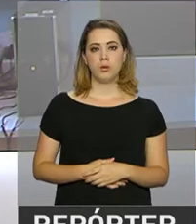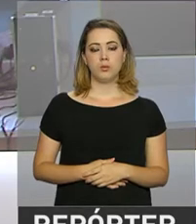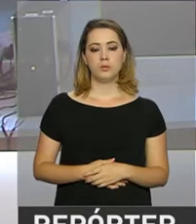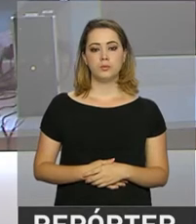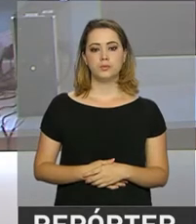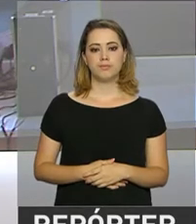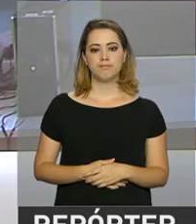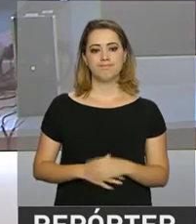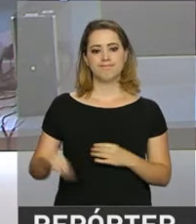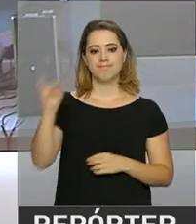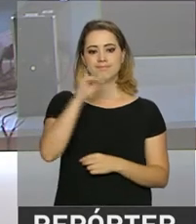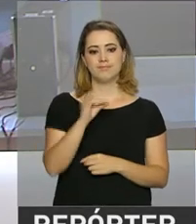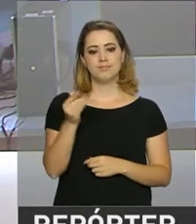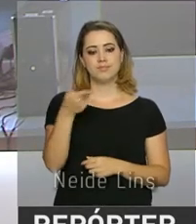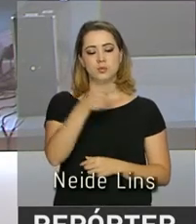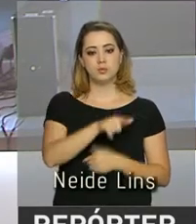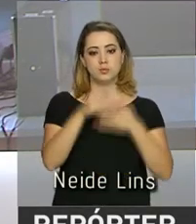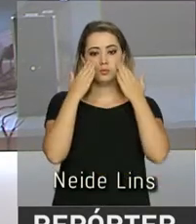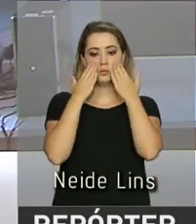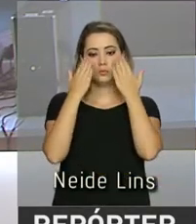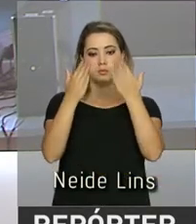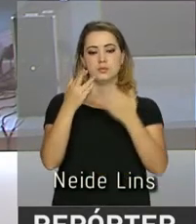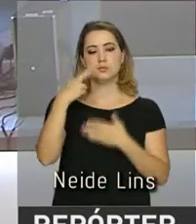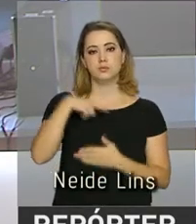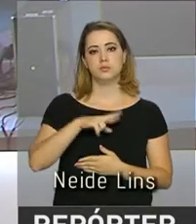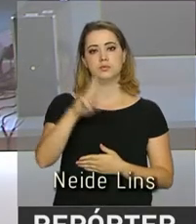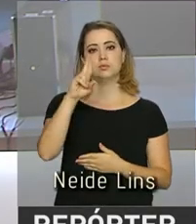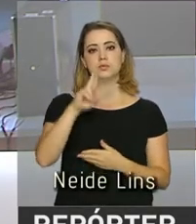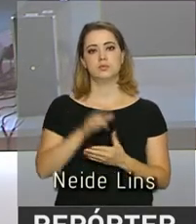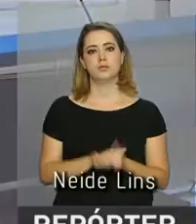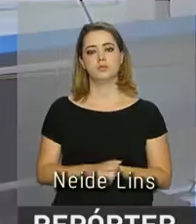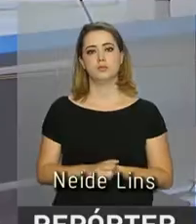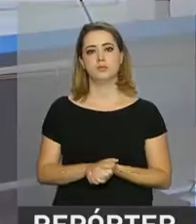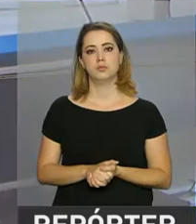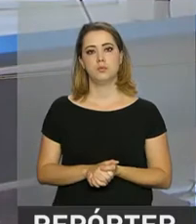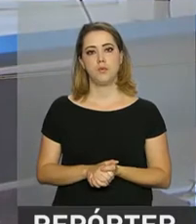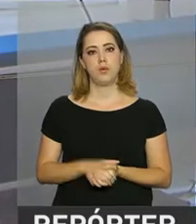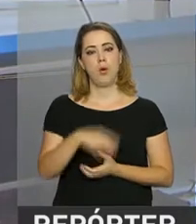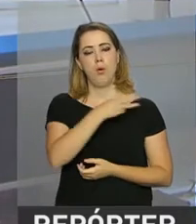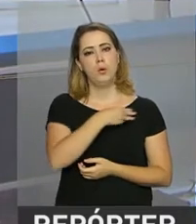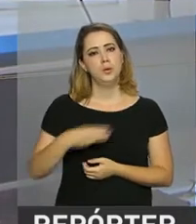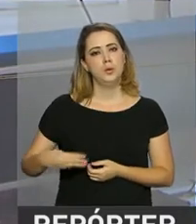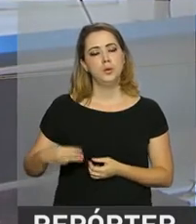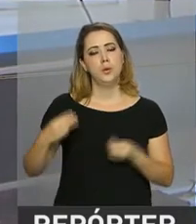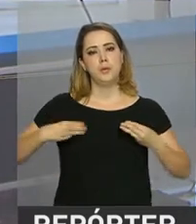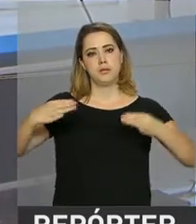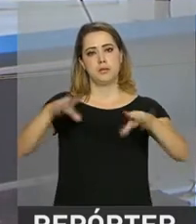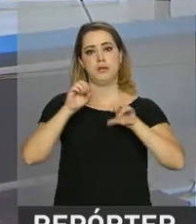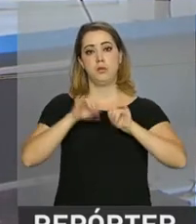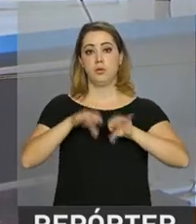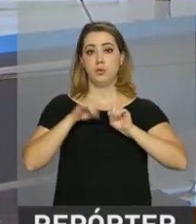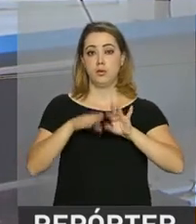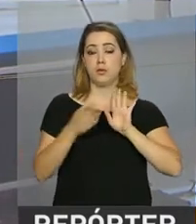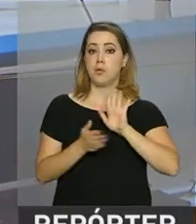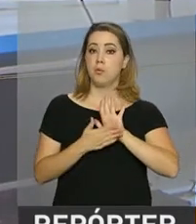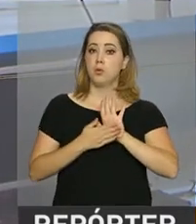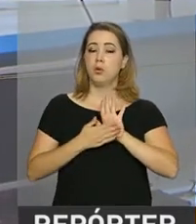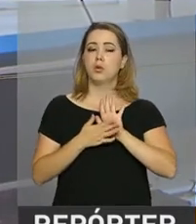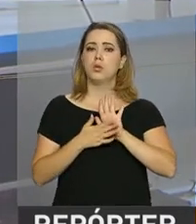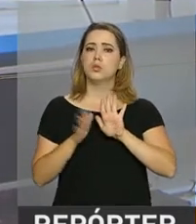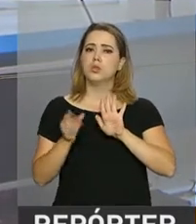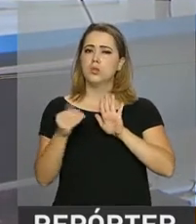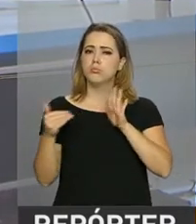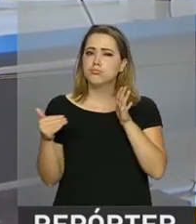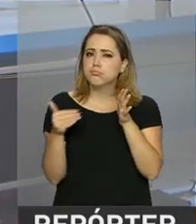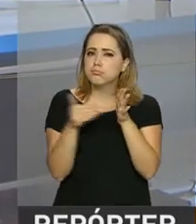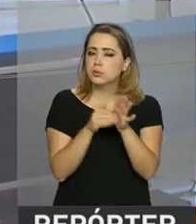o la no ar mais uma edição do repórter ele dr o ministério da educação apresenta os últimos avanços no